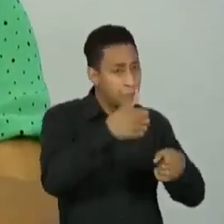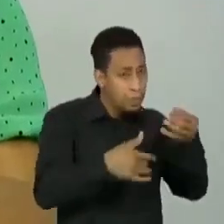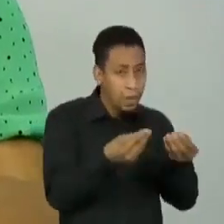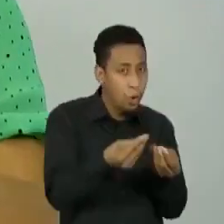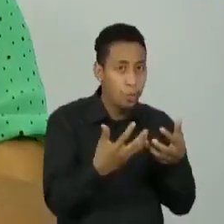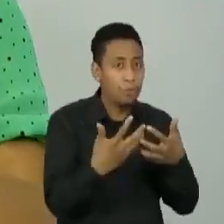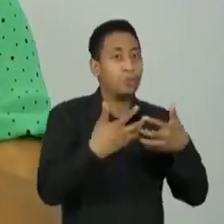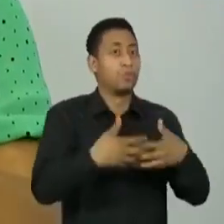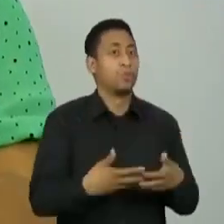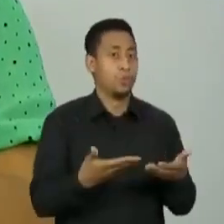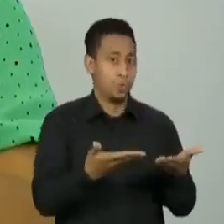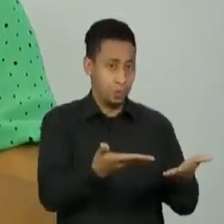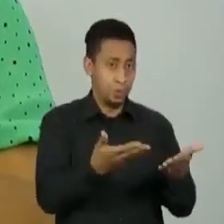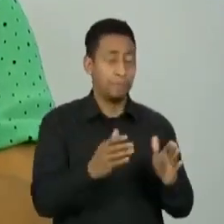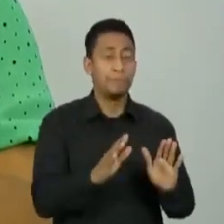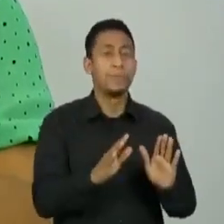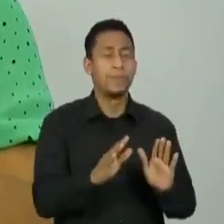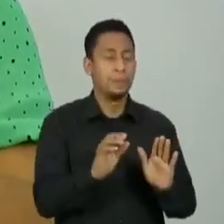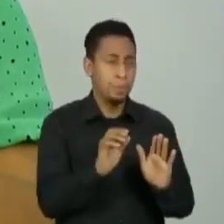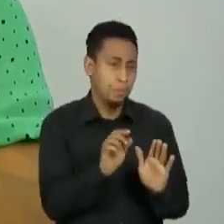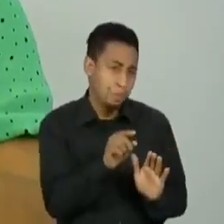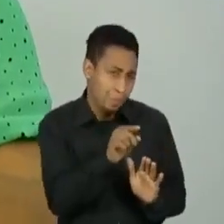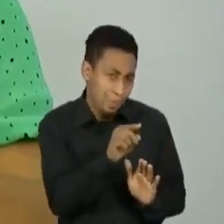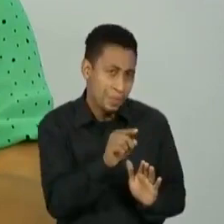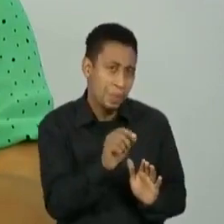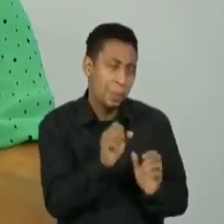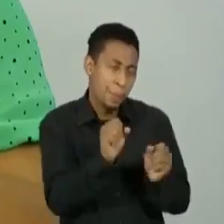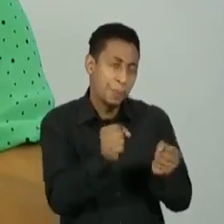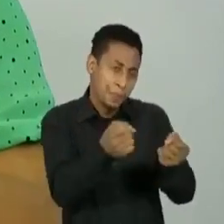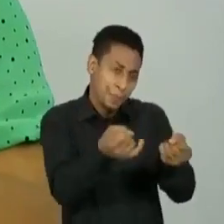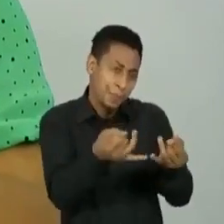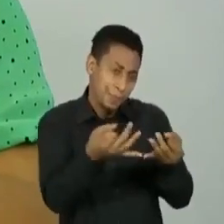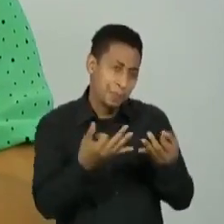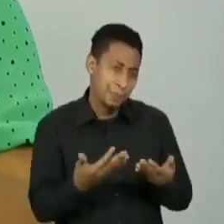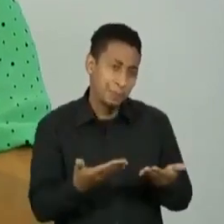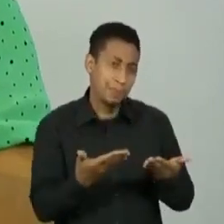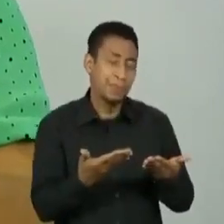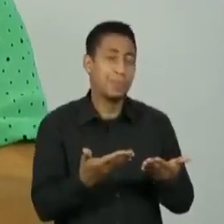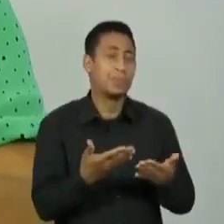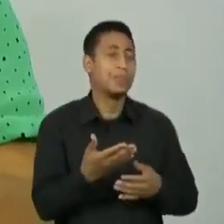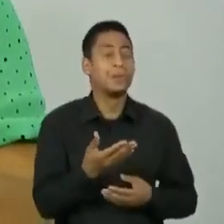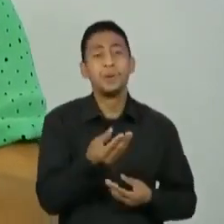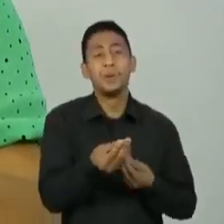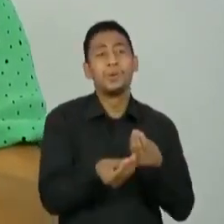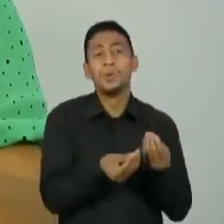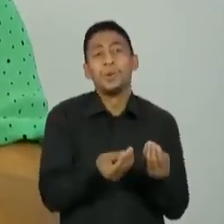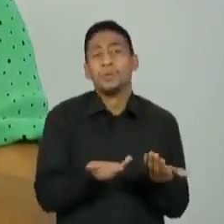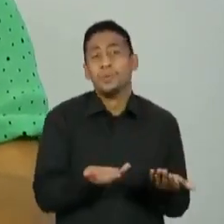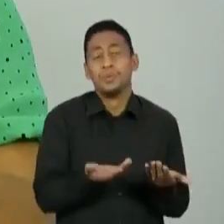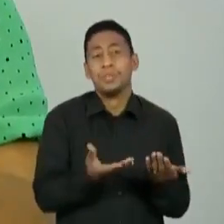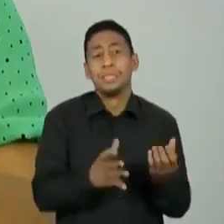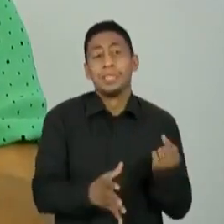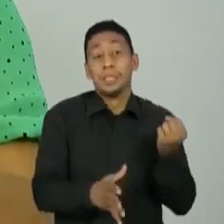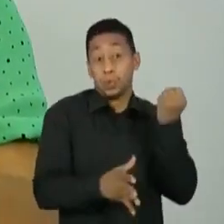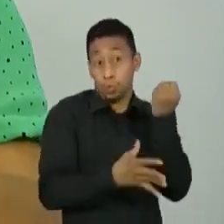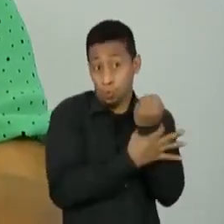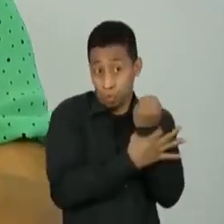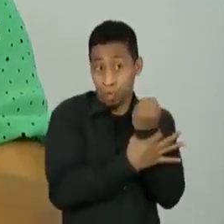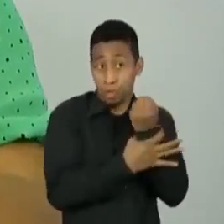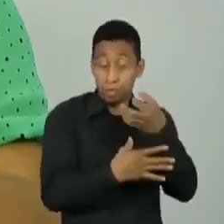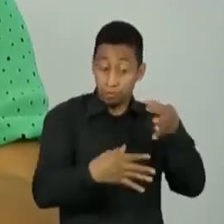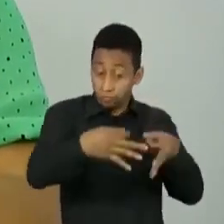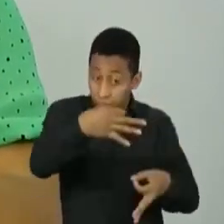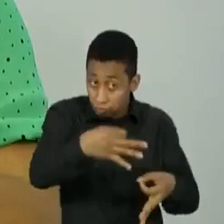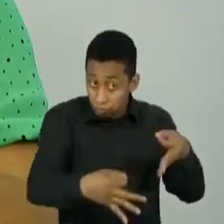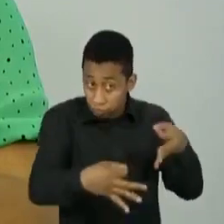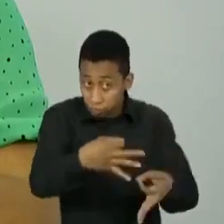o funcionalismo fraternal diante disso gostaria que o senhor falasse é o seguinte como garantir segurança jurídica de